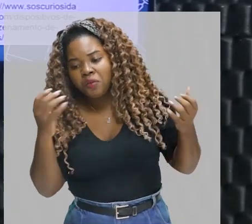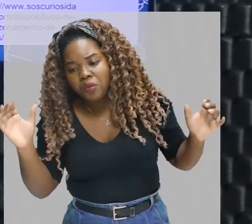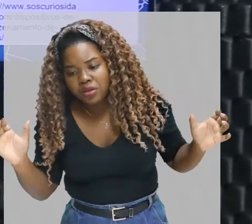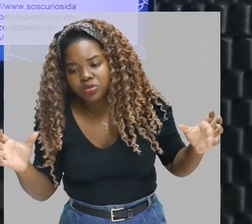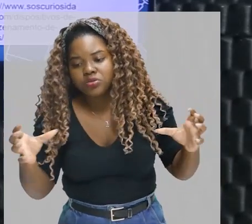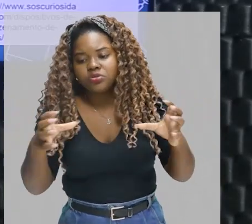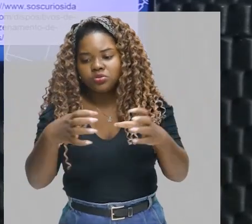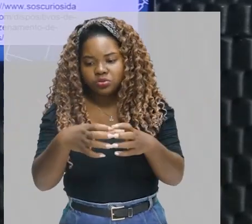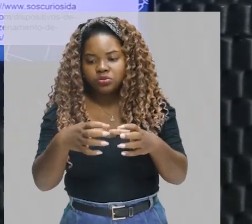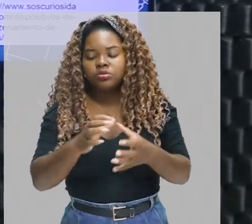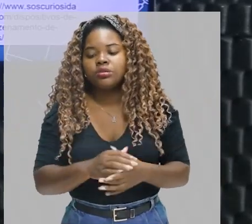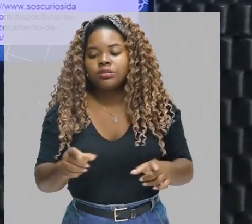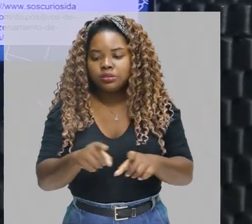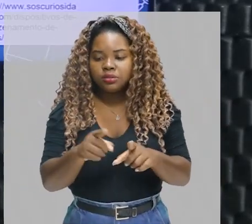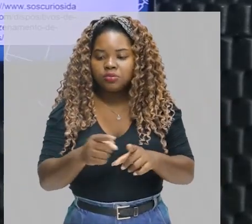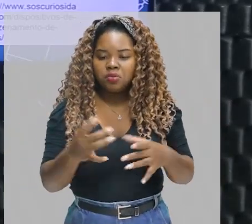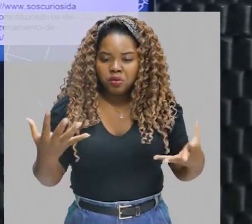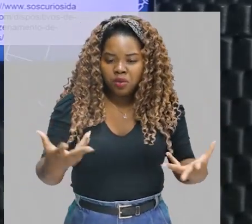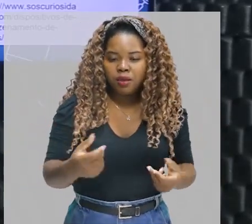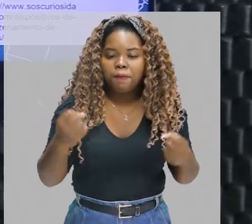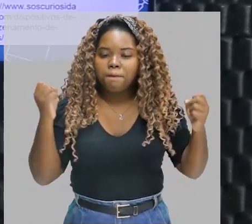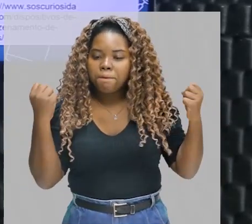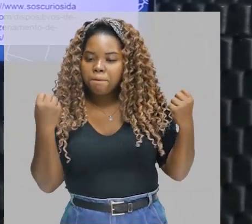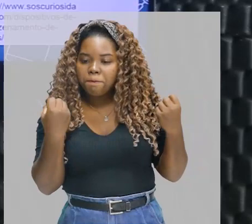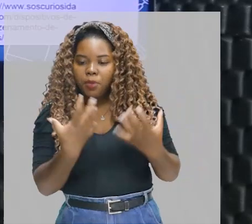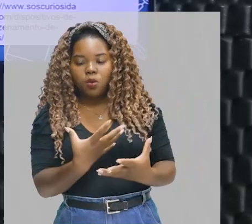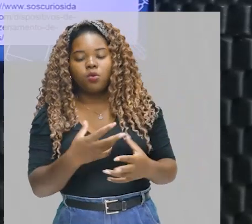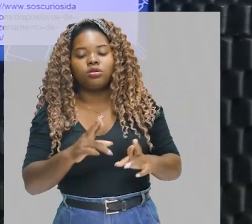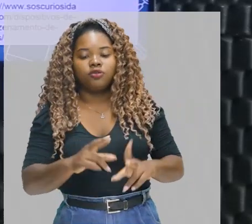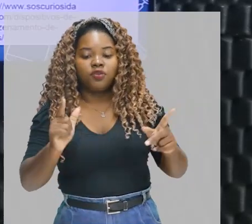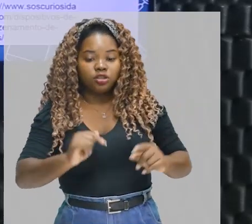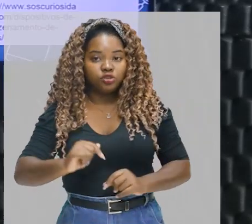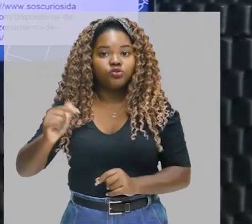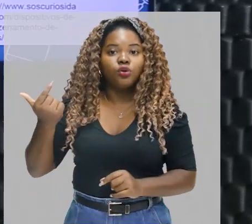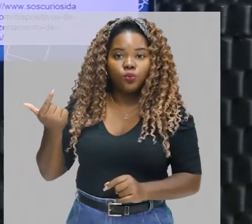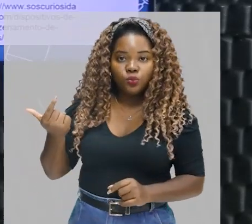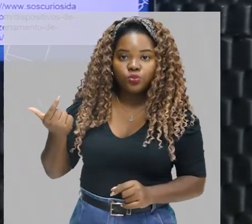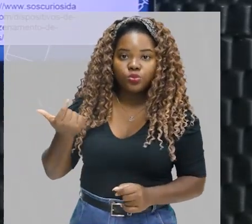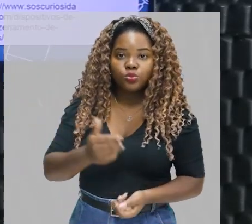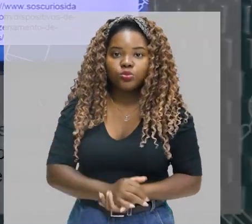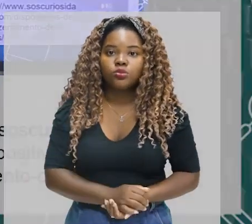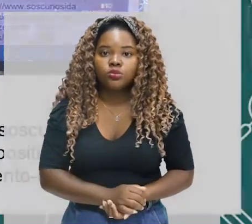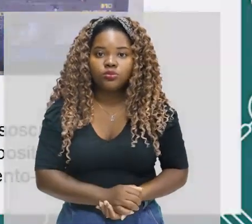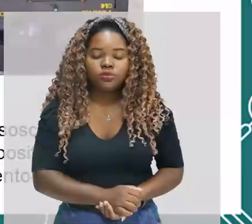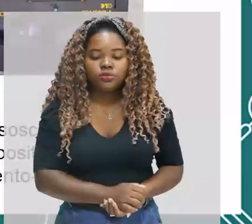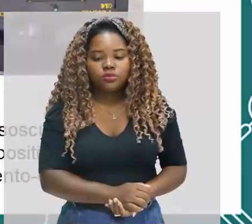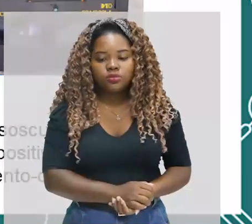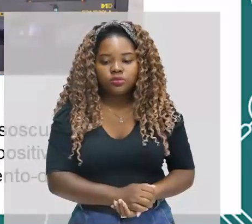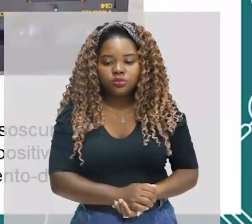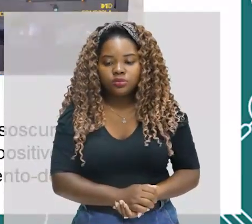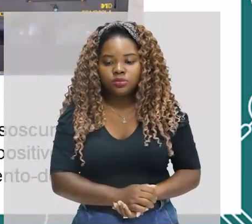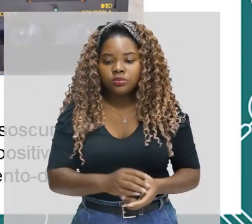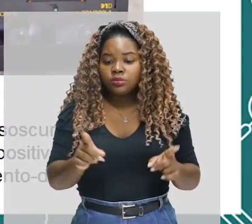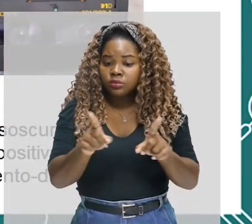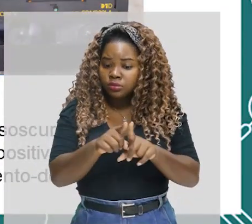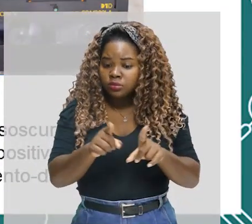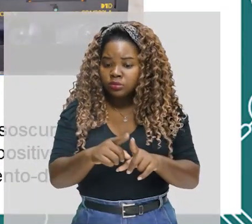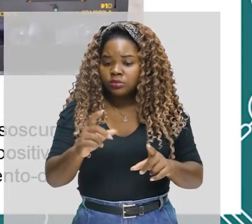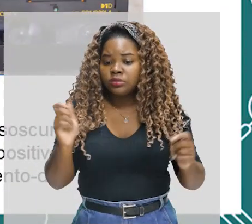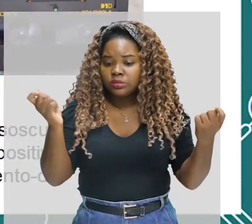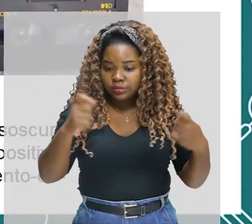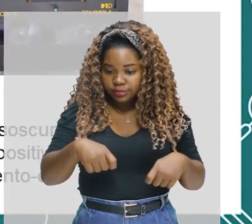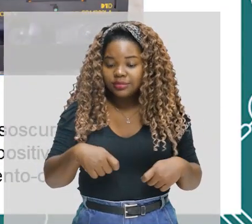certo? Com uma qualidade muito boa, diferente dos demais, tá certo? E além disso,